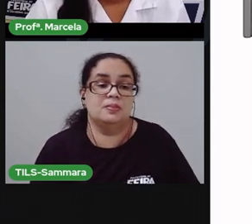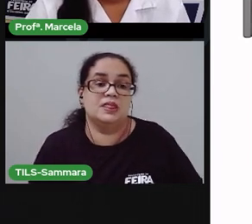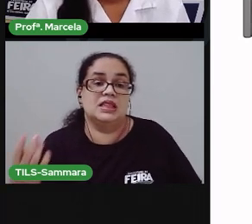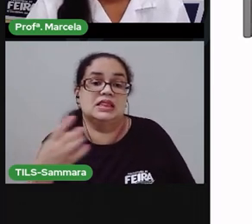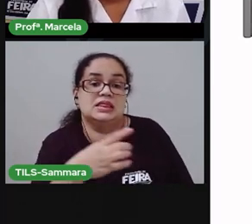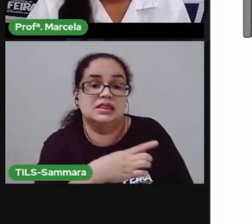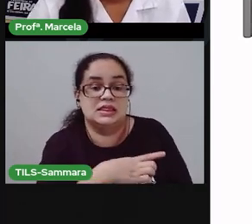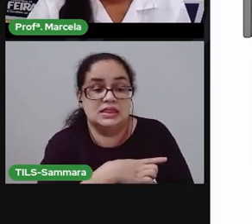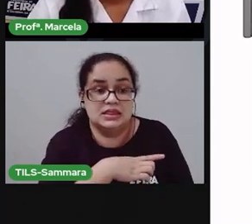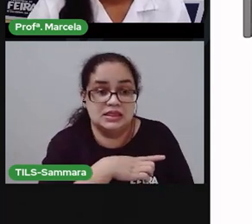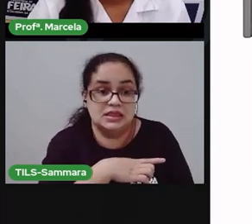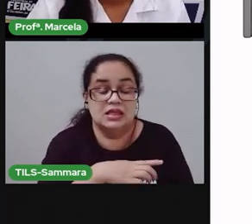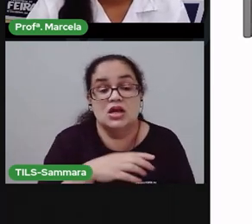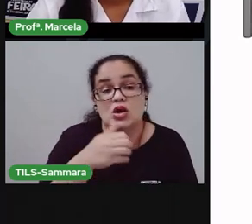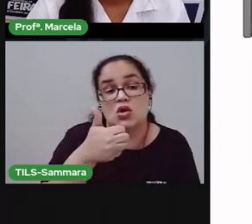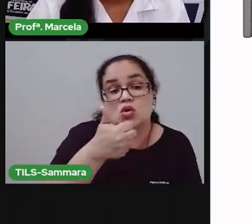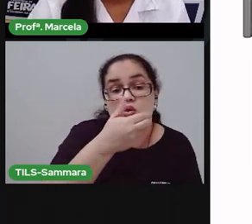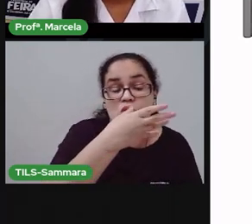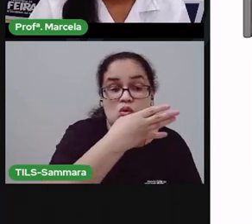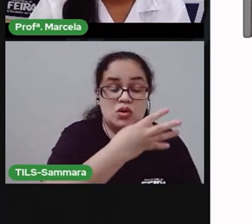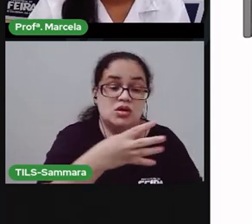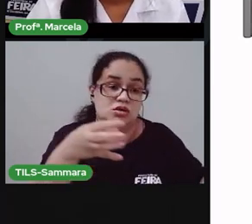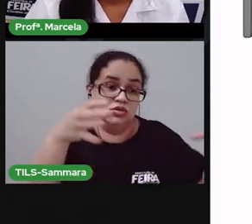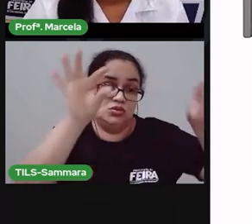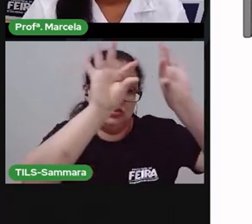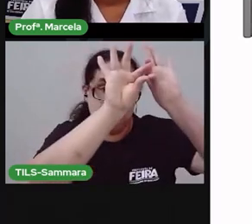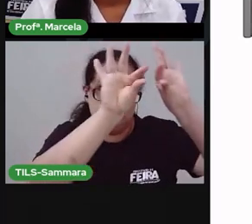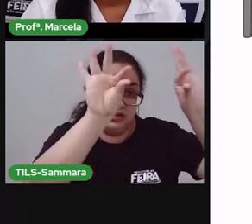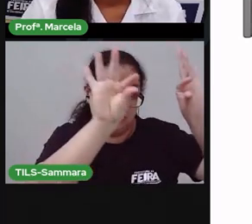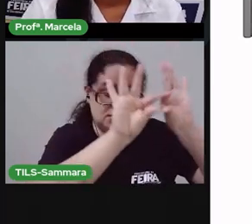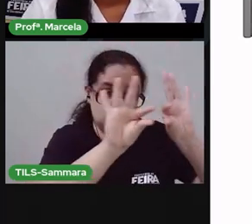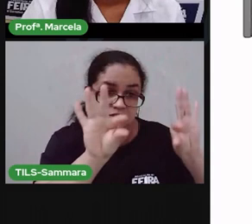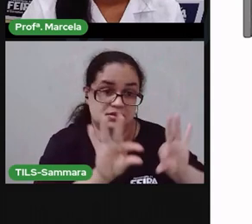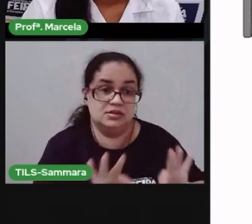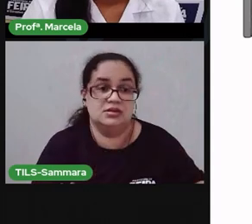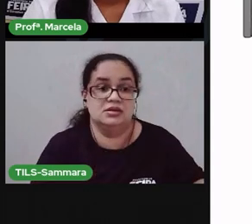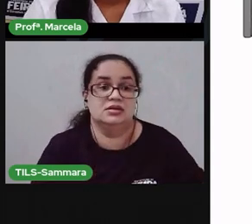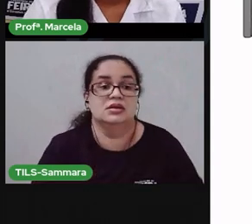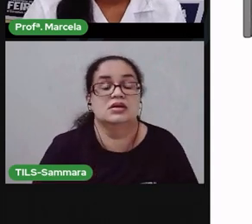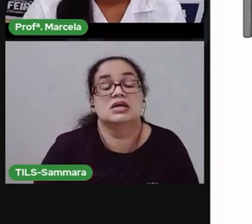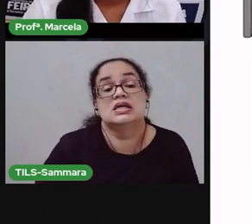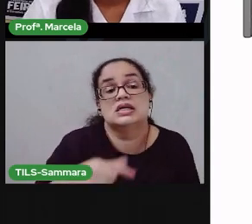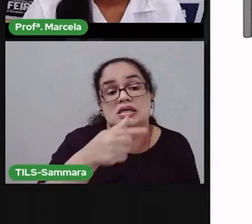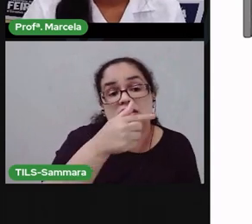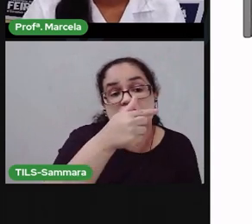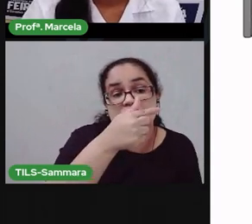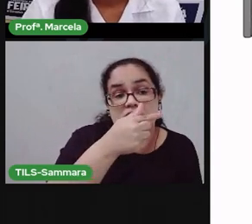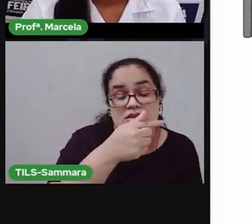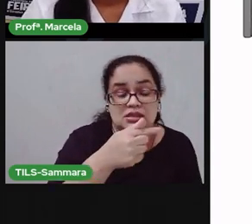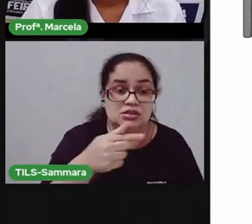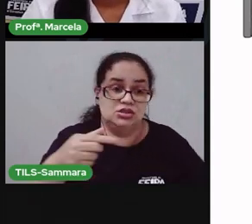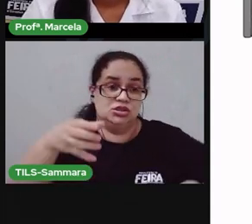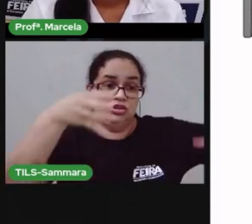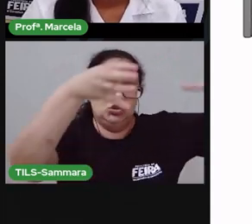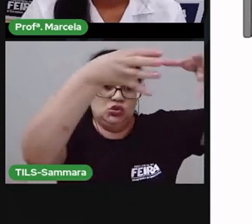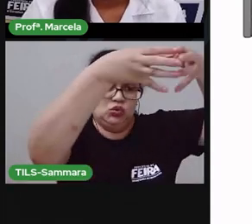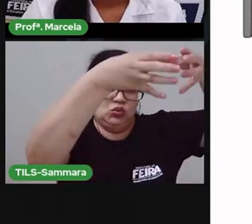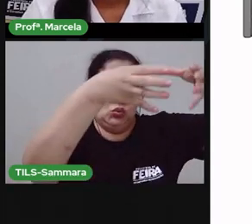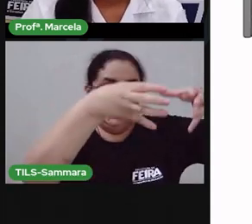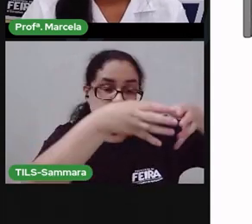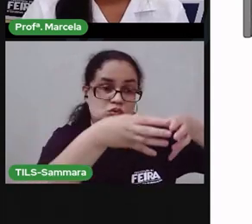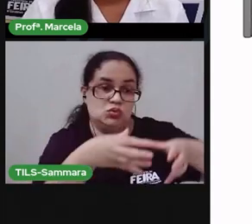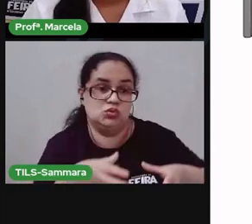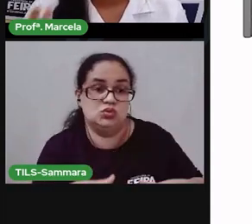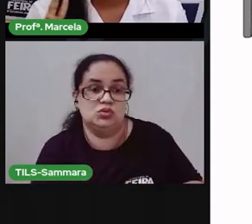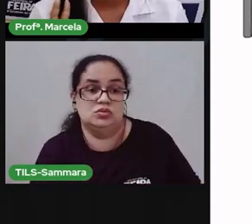Então, tem 14 versos e 7 estrofes, sendo que em